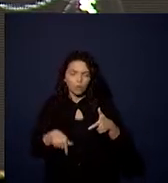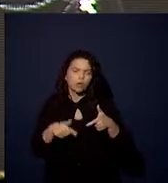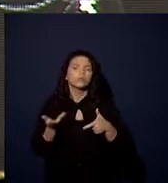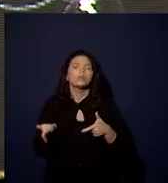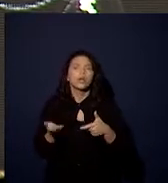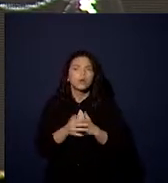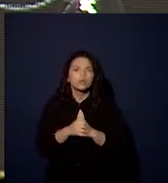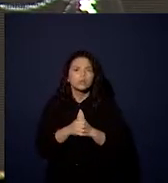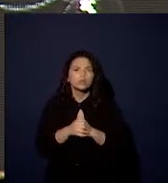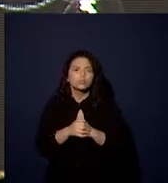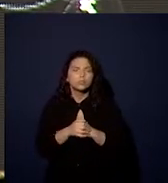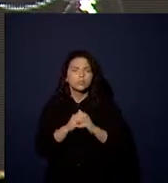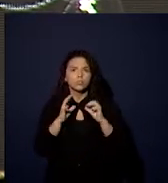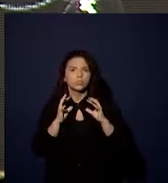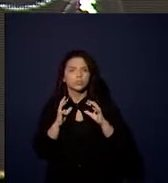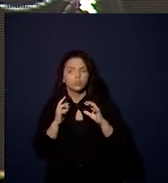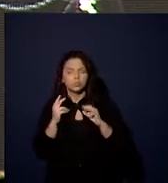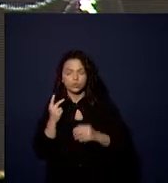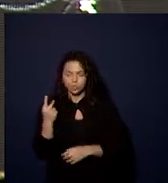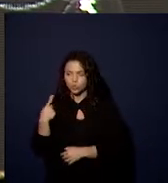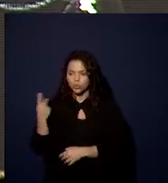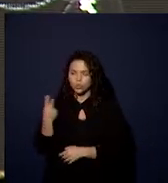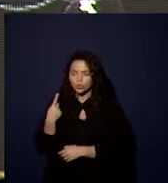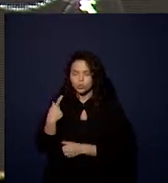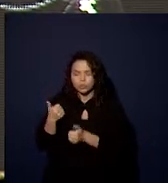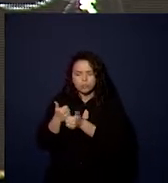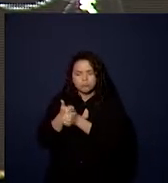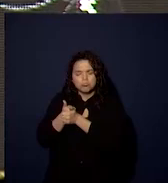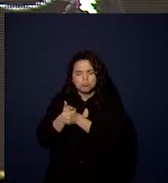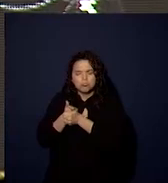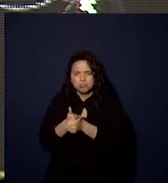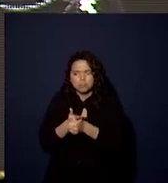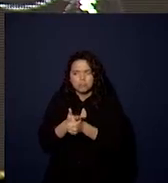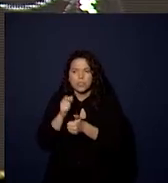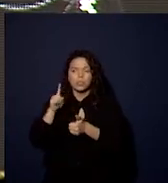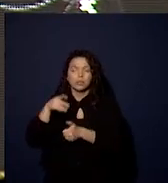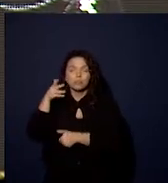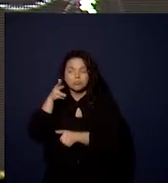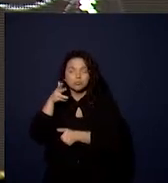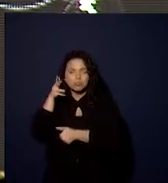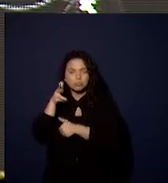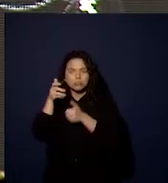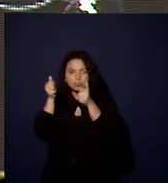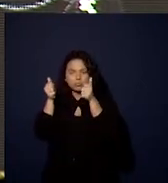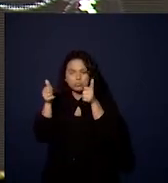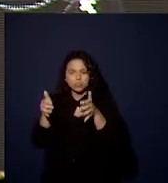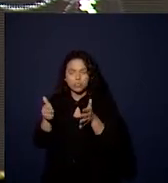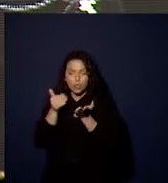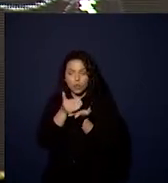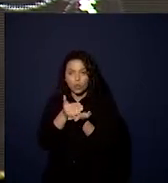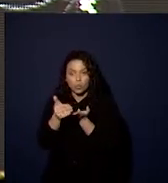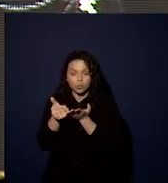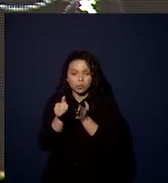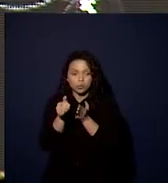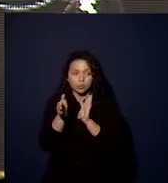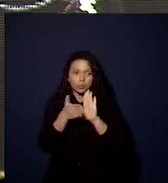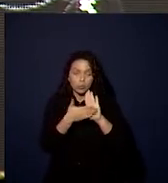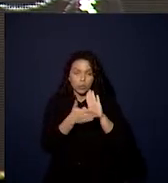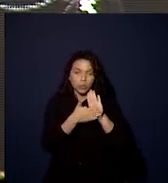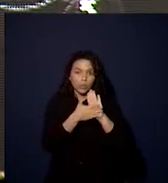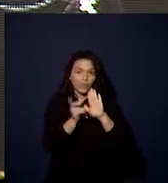a seguinte todos os dois acompanhamos na ministração anterior um começo num programa de venda